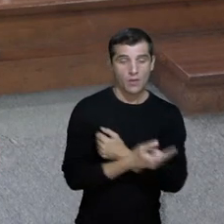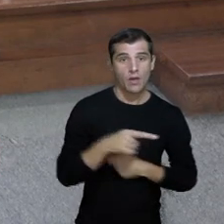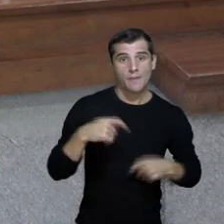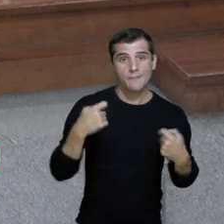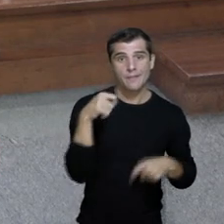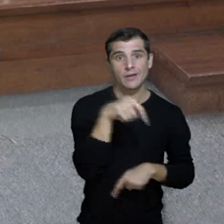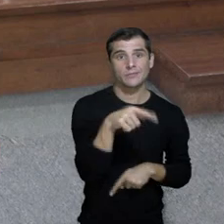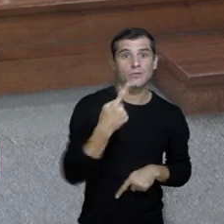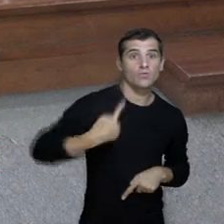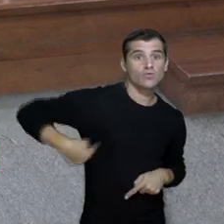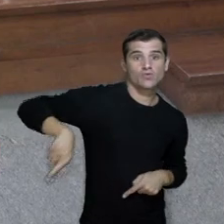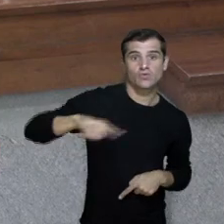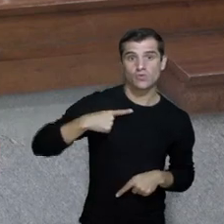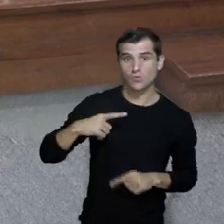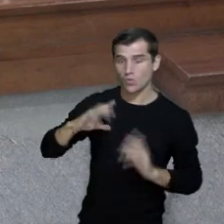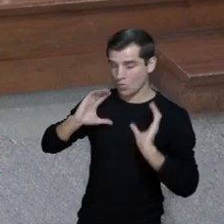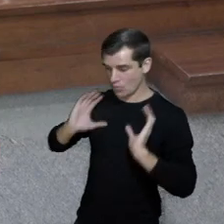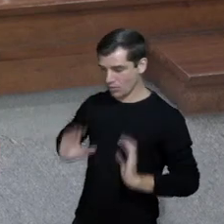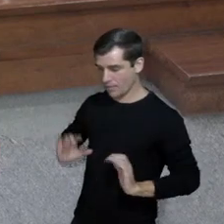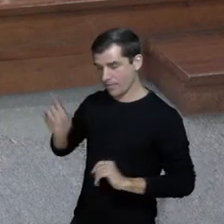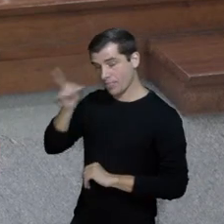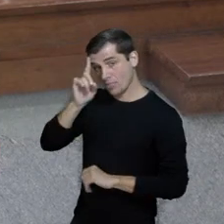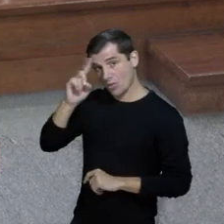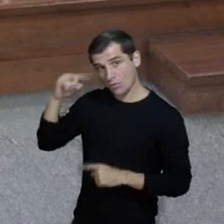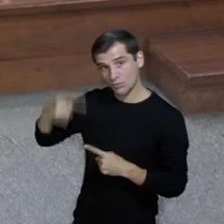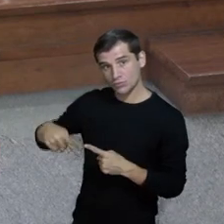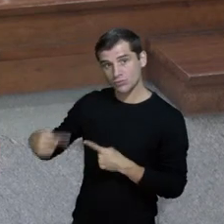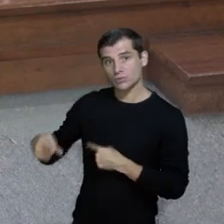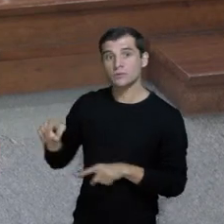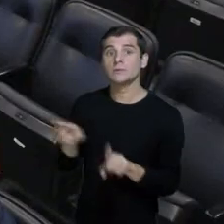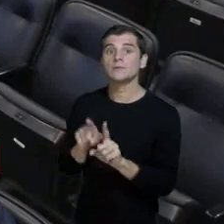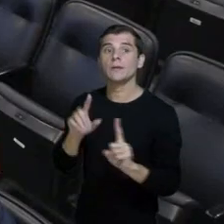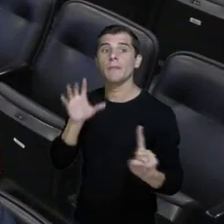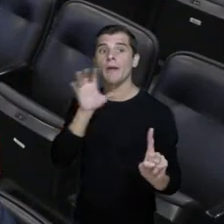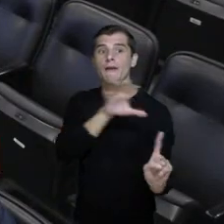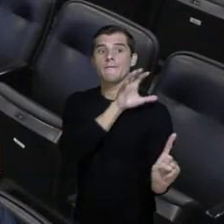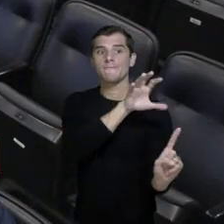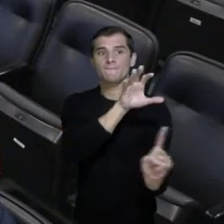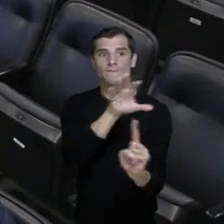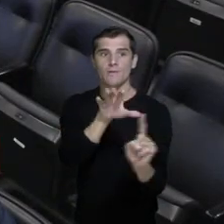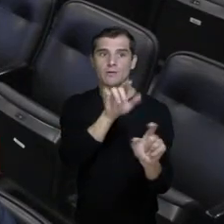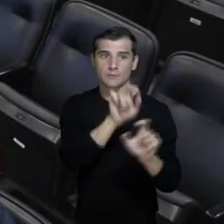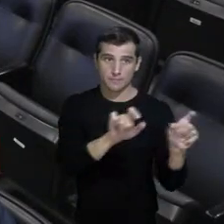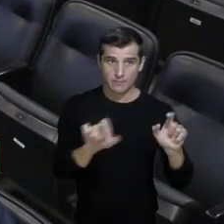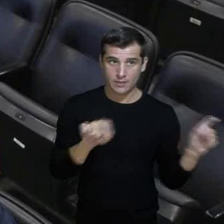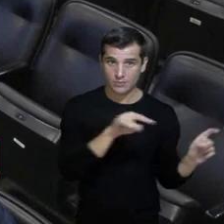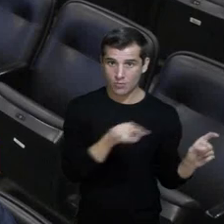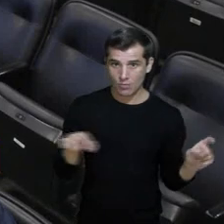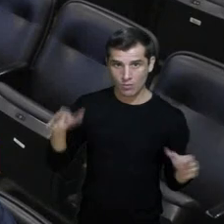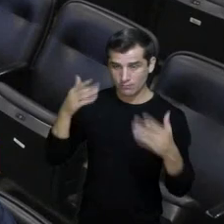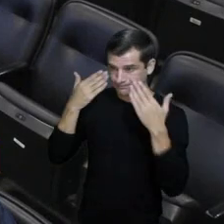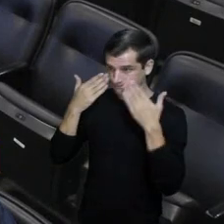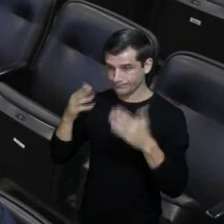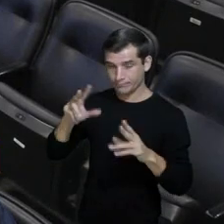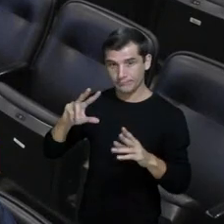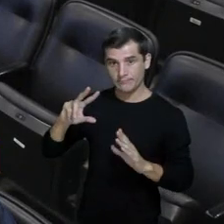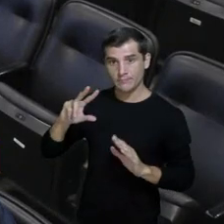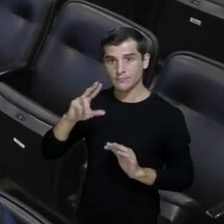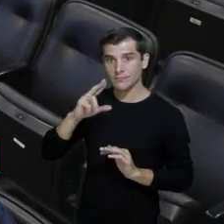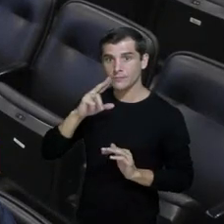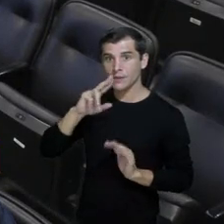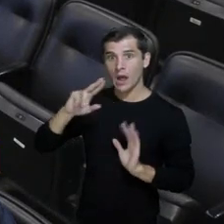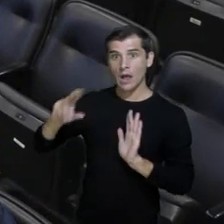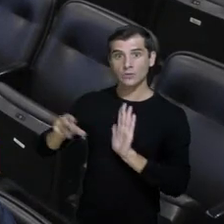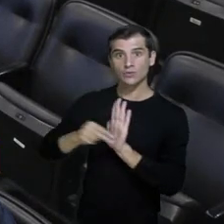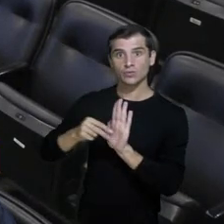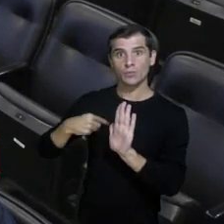diário para diários para aqueles que nós vamos influenci e quando a gente se coloca à frente né de estar participando de um programa tão